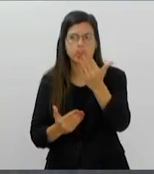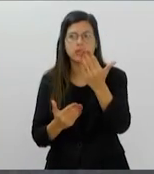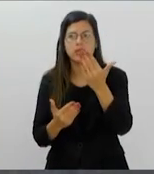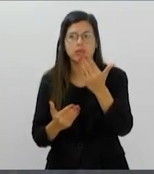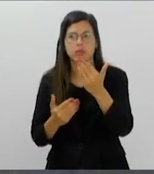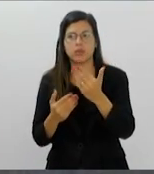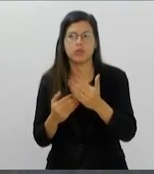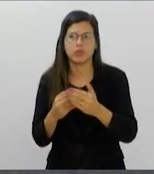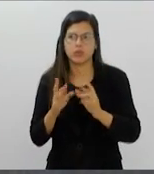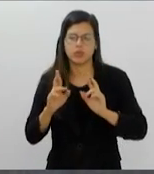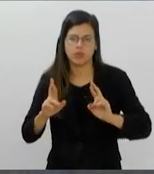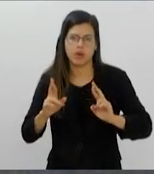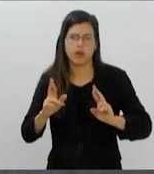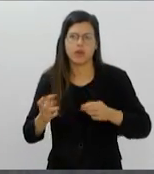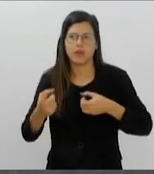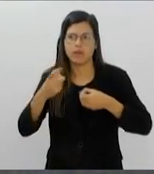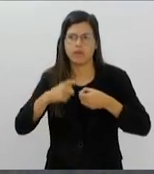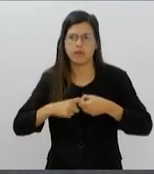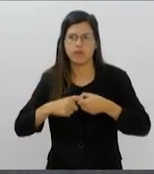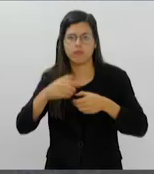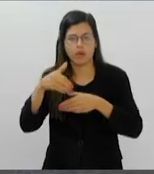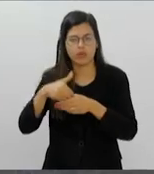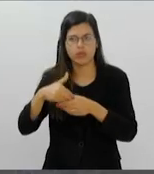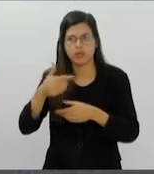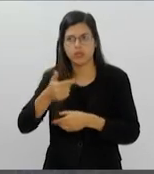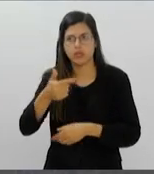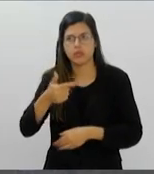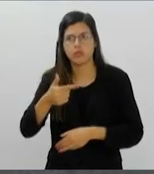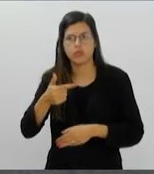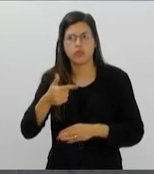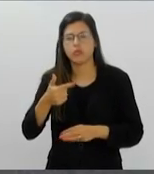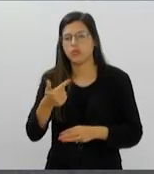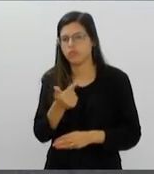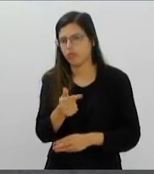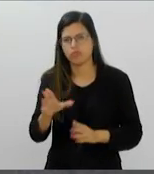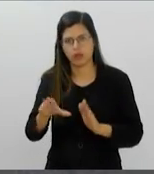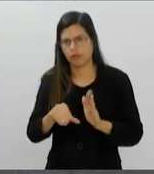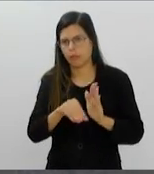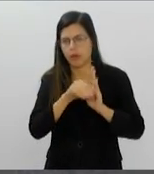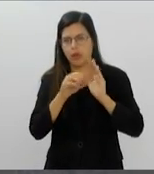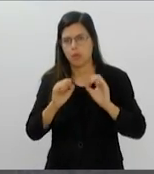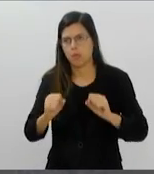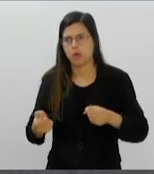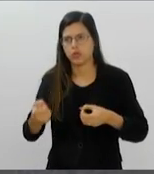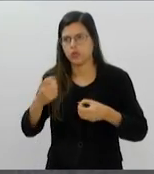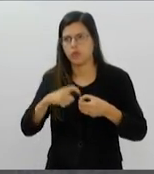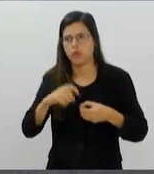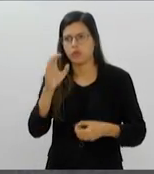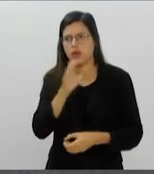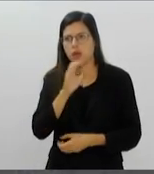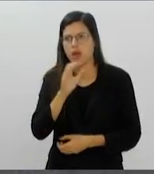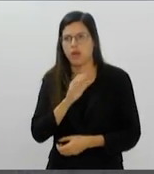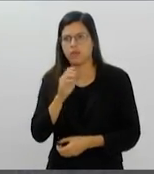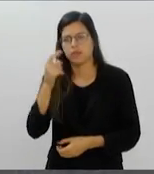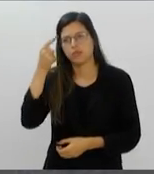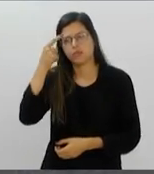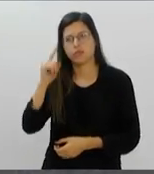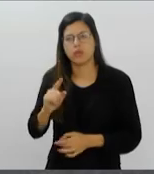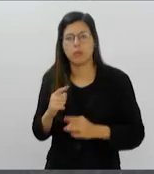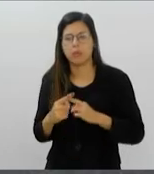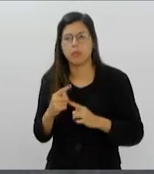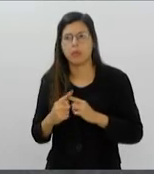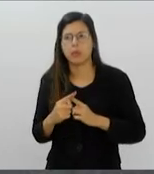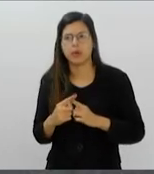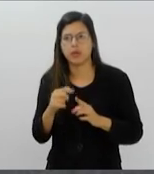espero que a gente vote em segunda, até porque não foi emendado. Ele pode voltar rapidamente, Não vejo por que seria vetado um projeto